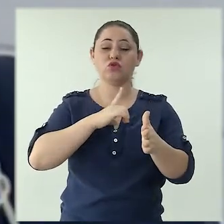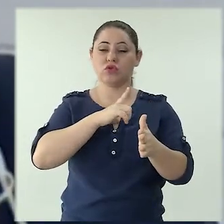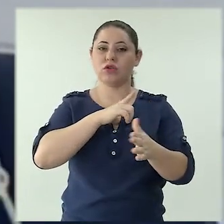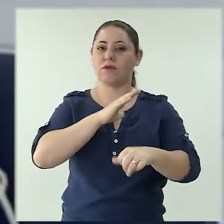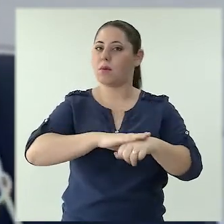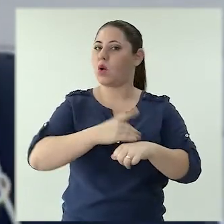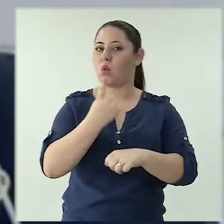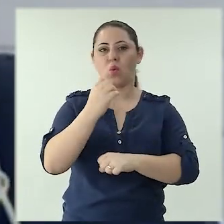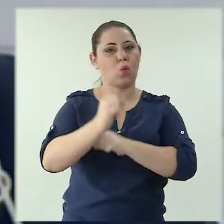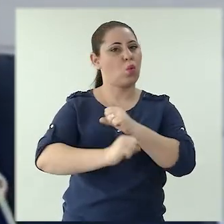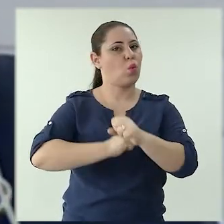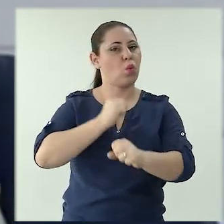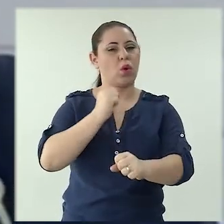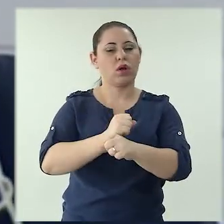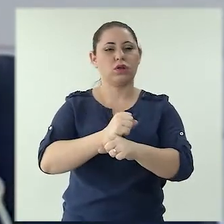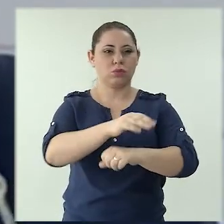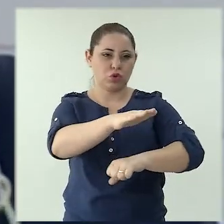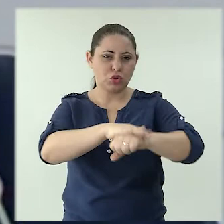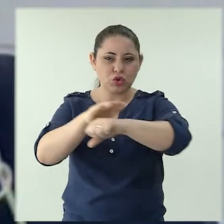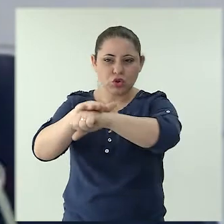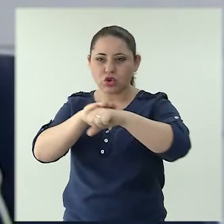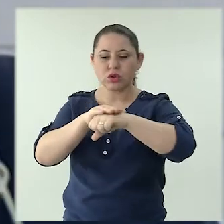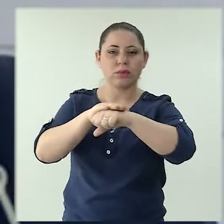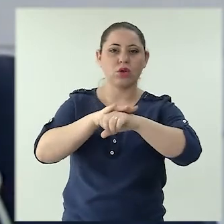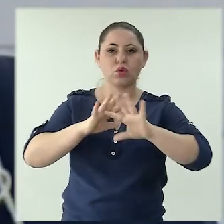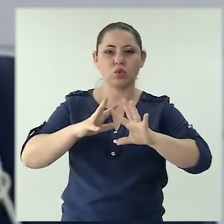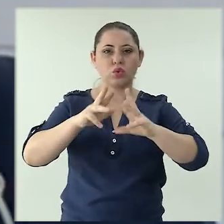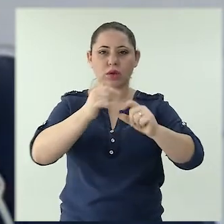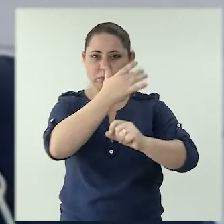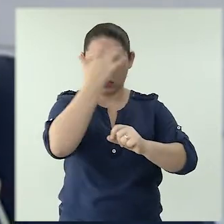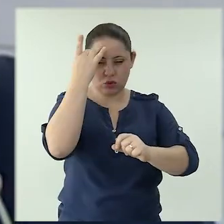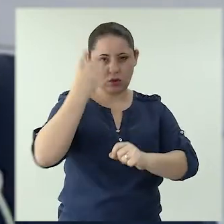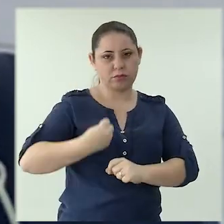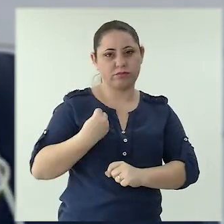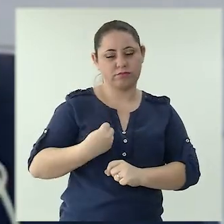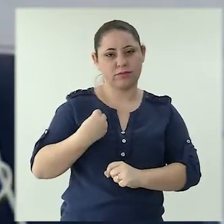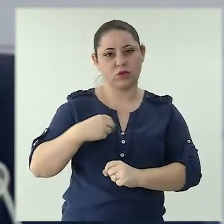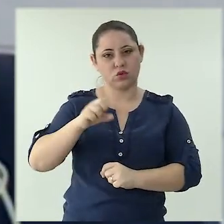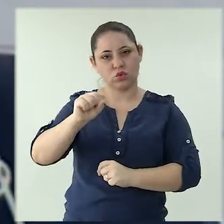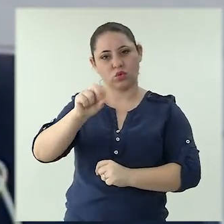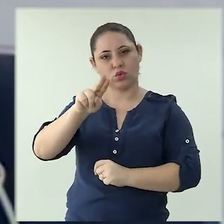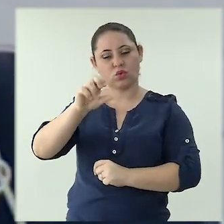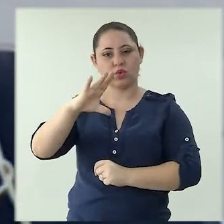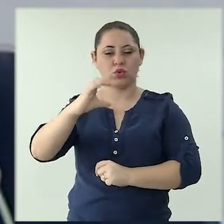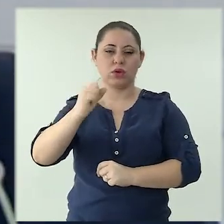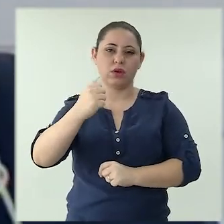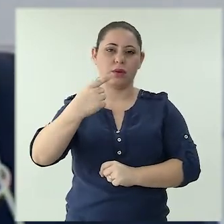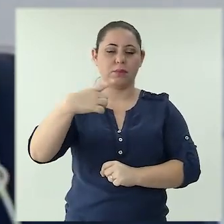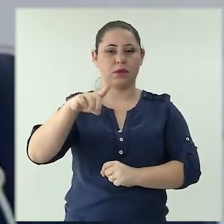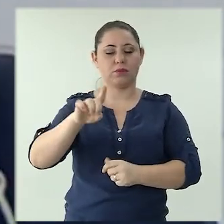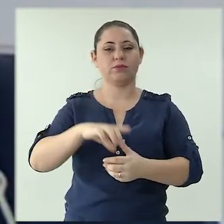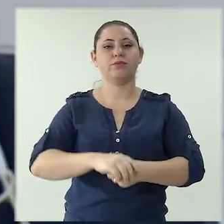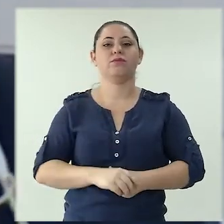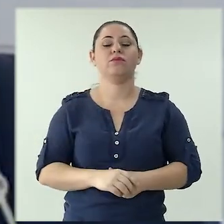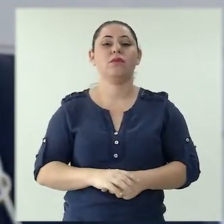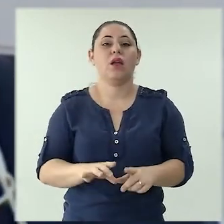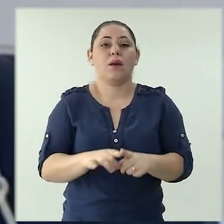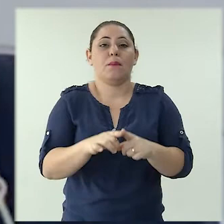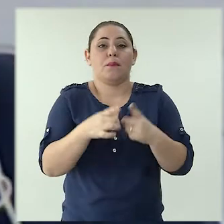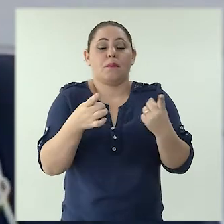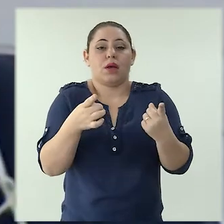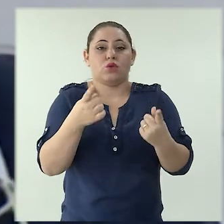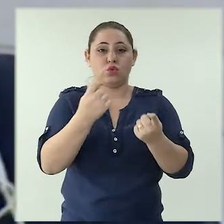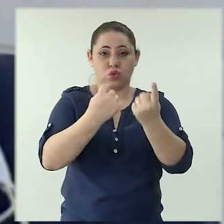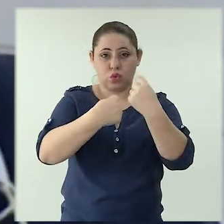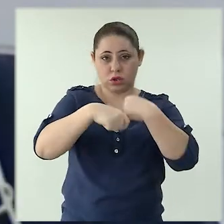que demorou 1 ano para citar todas as partes que compõem o uso capião. Então, ele é muito demorado judicialmente.